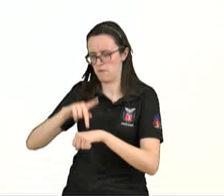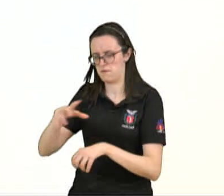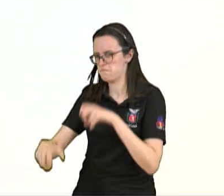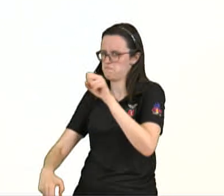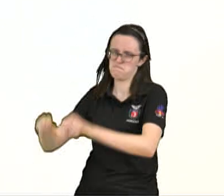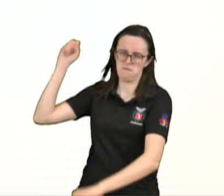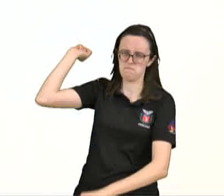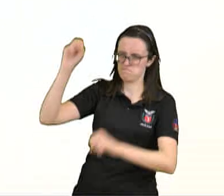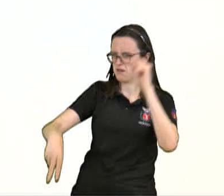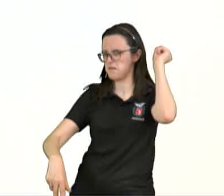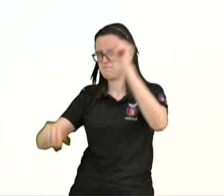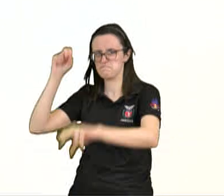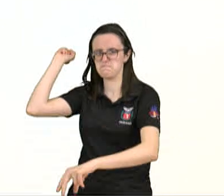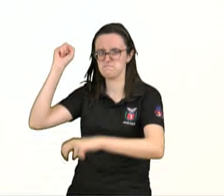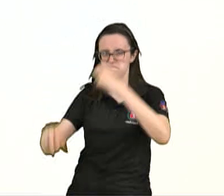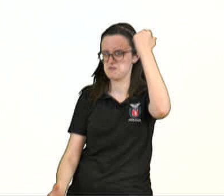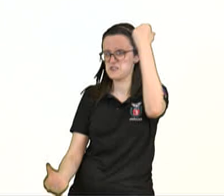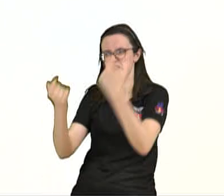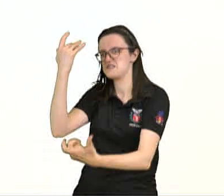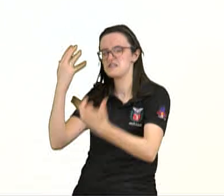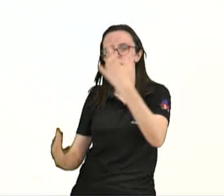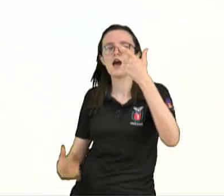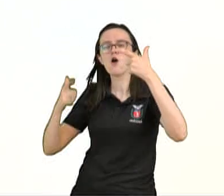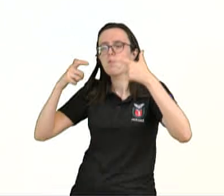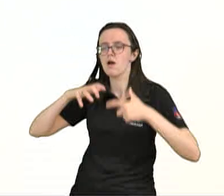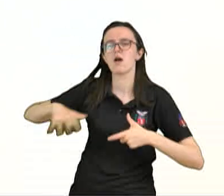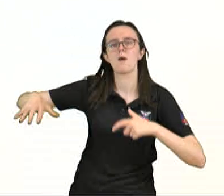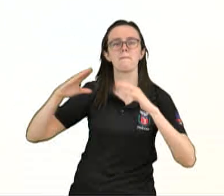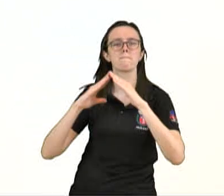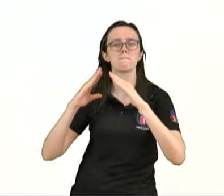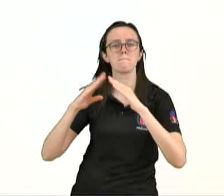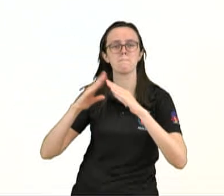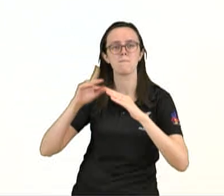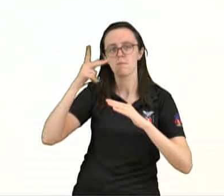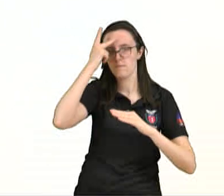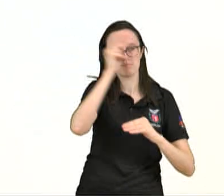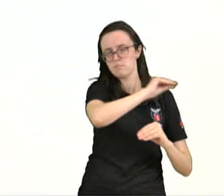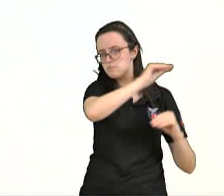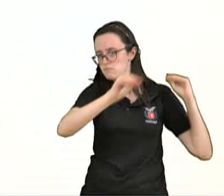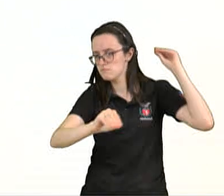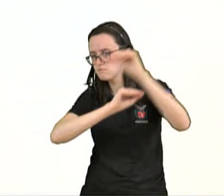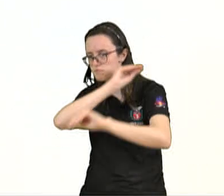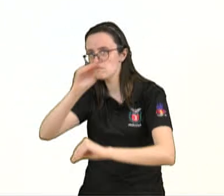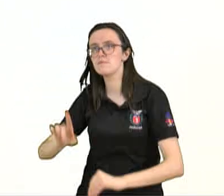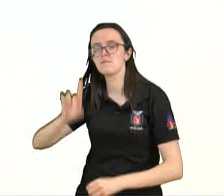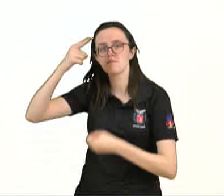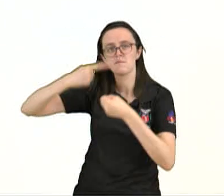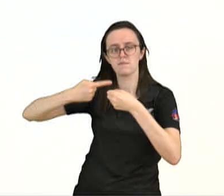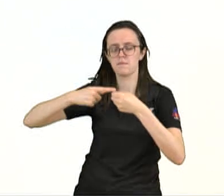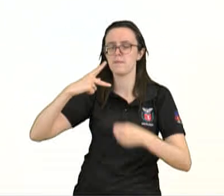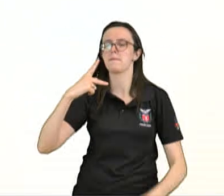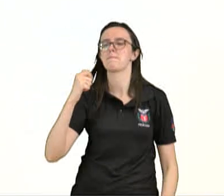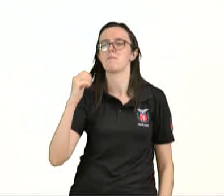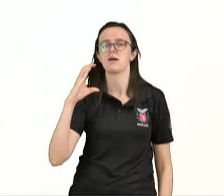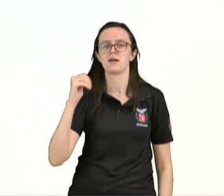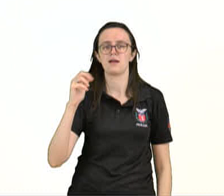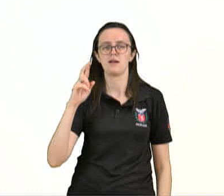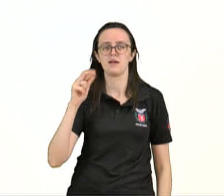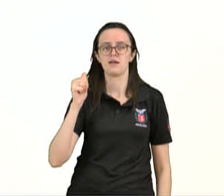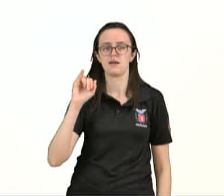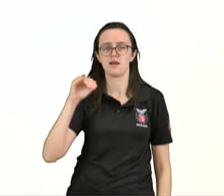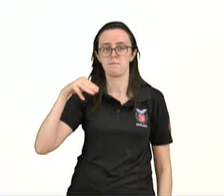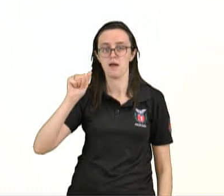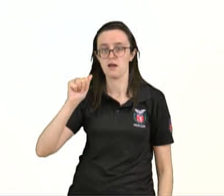queimaram acampamentos de imigrantes neste sábado, na cidade de Pacaraima. Conflito